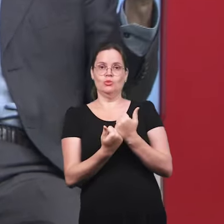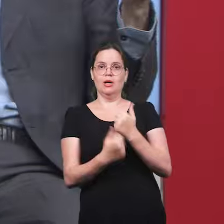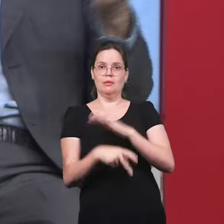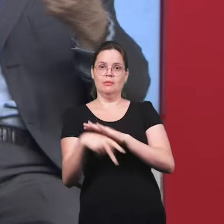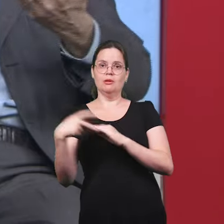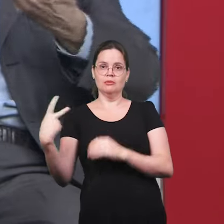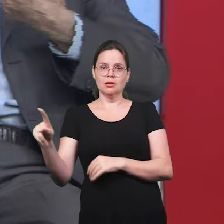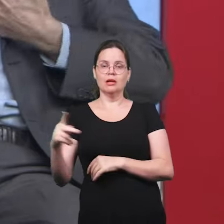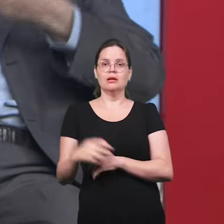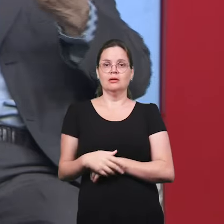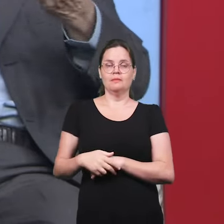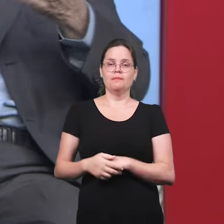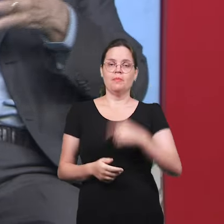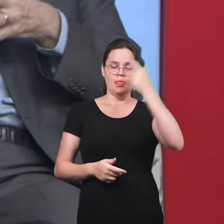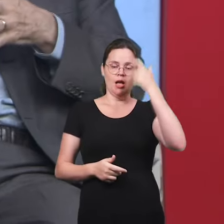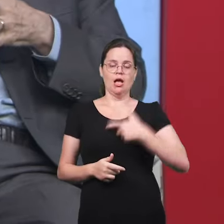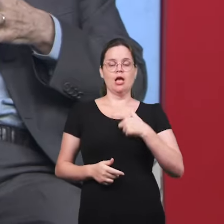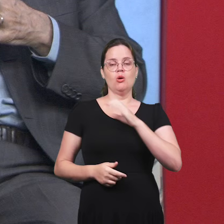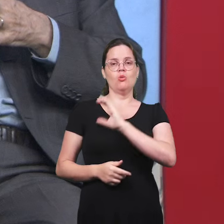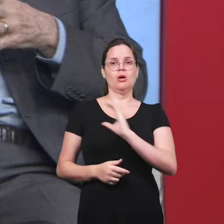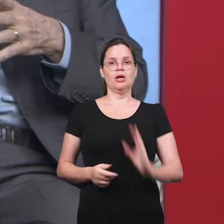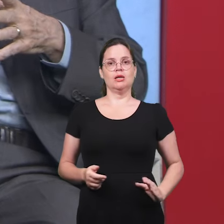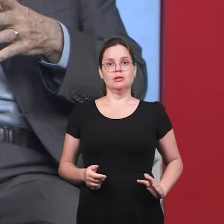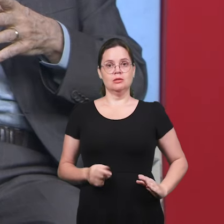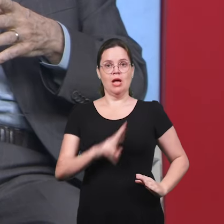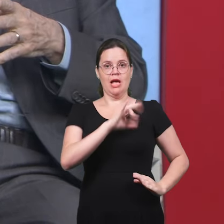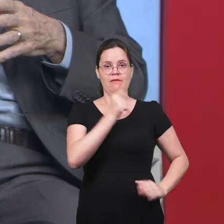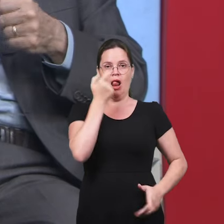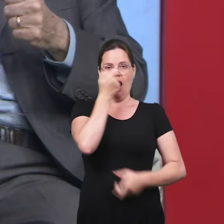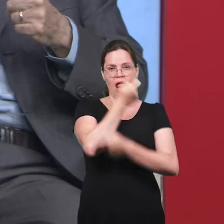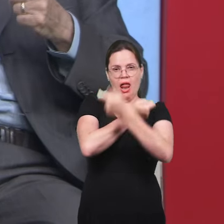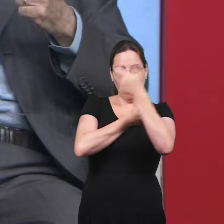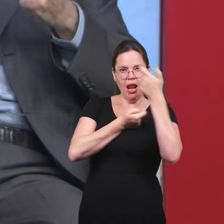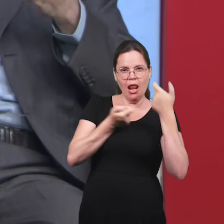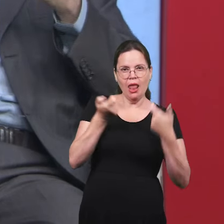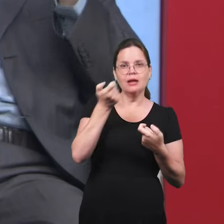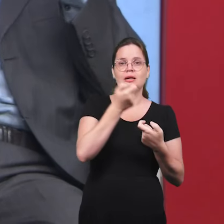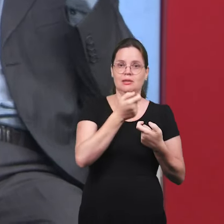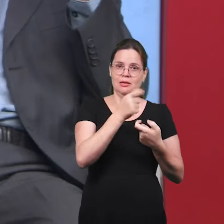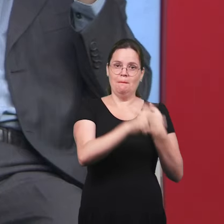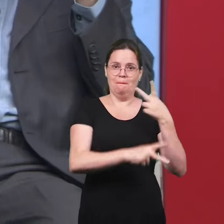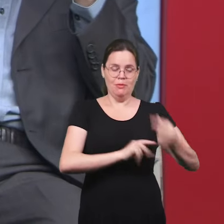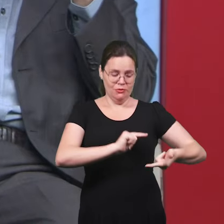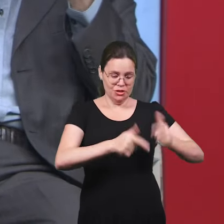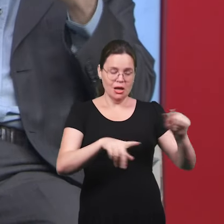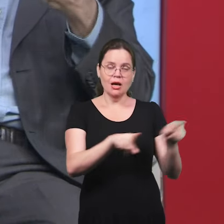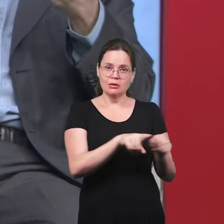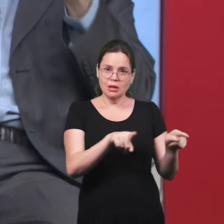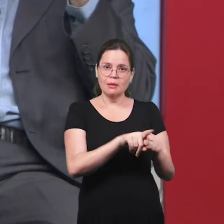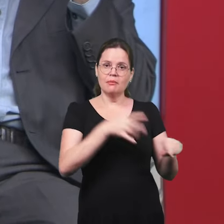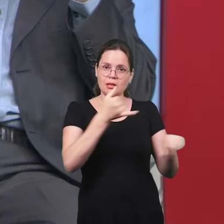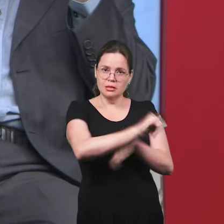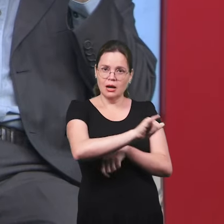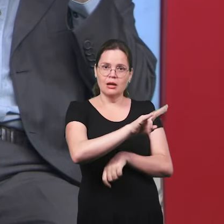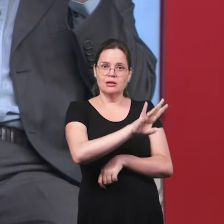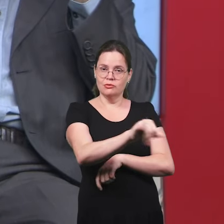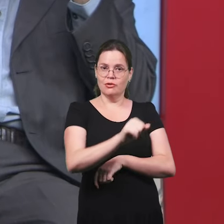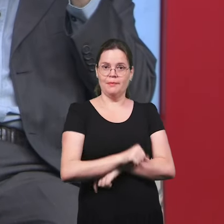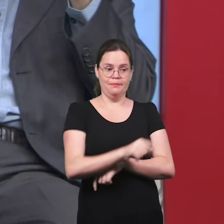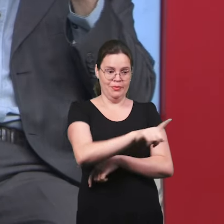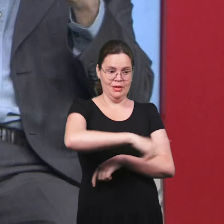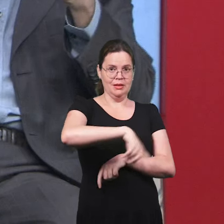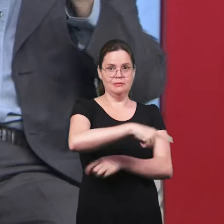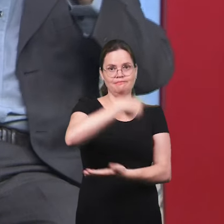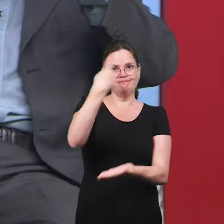de Cristo. Eu sou o Cristo. Enganará muitos. Israel vai ser enganado. Vai assinar um acordo com